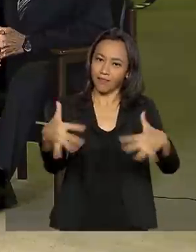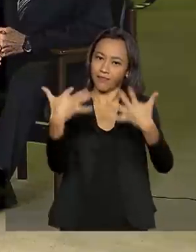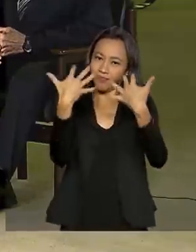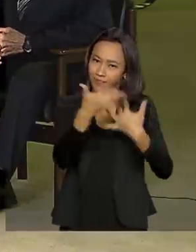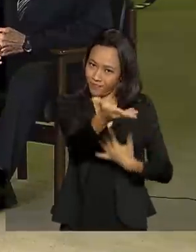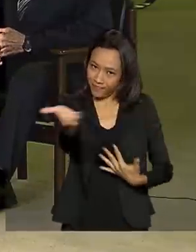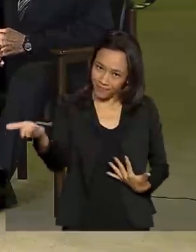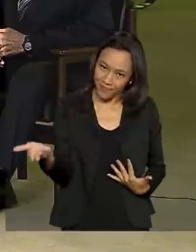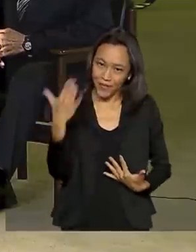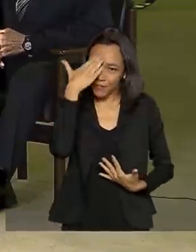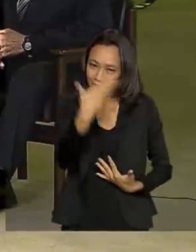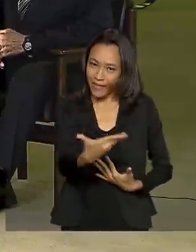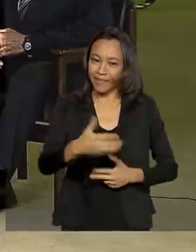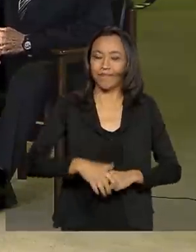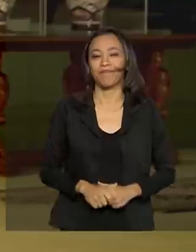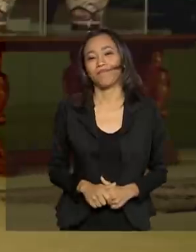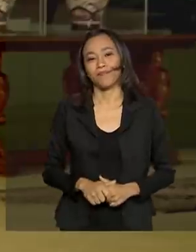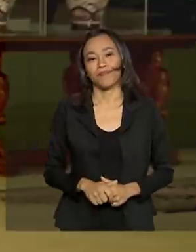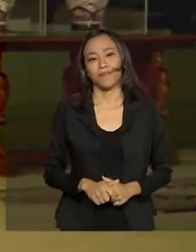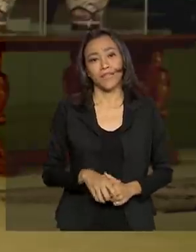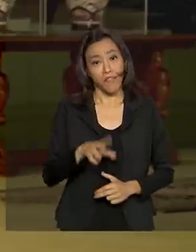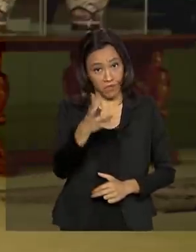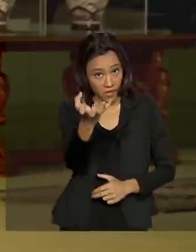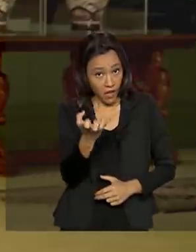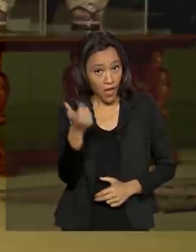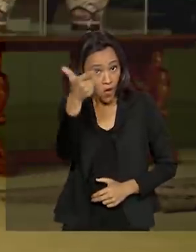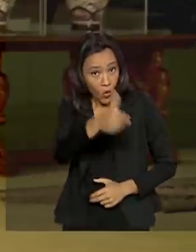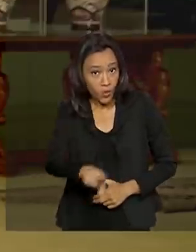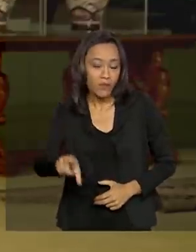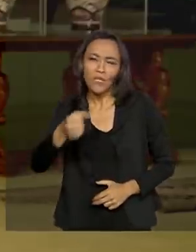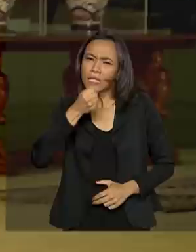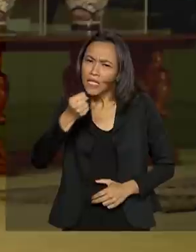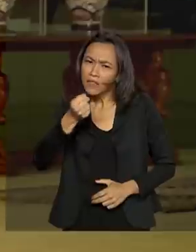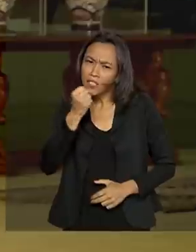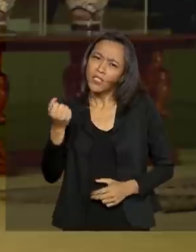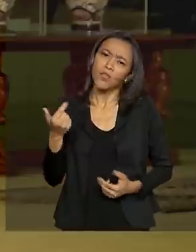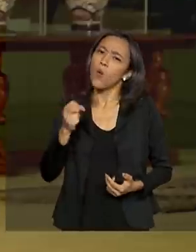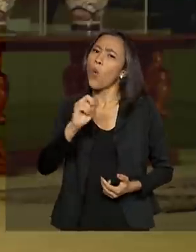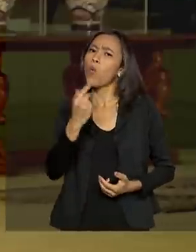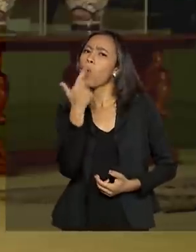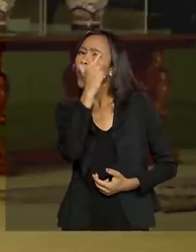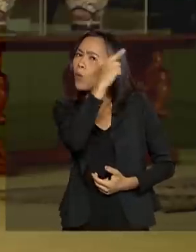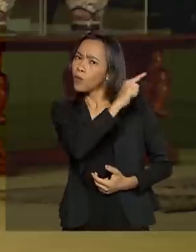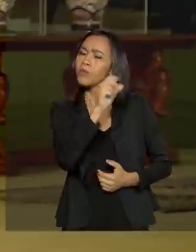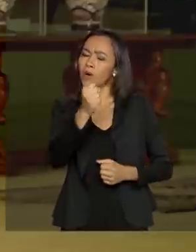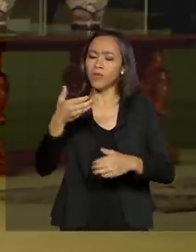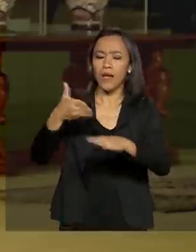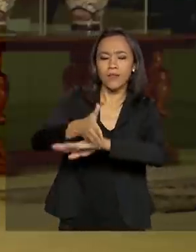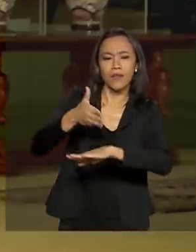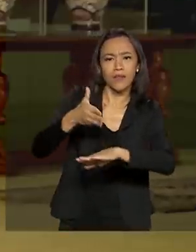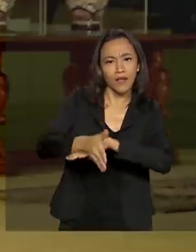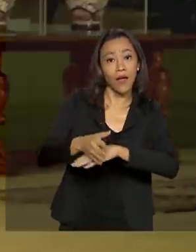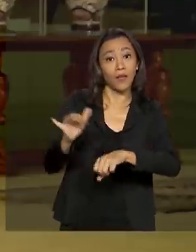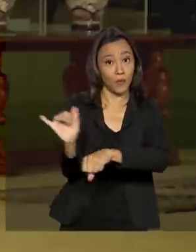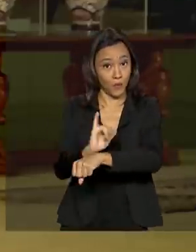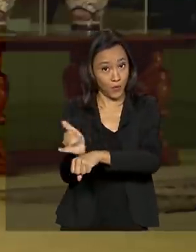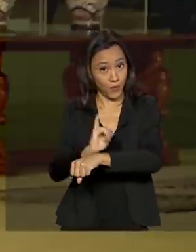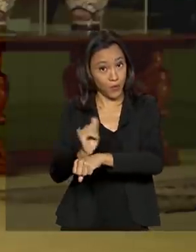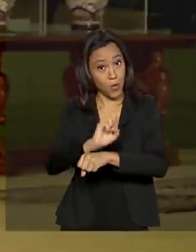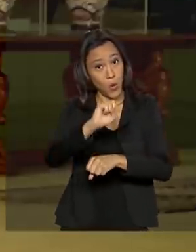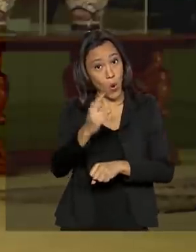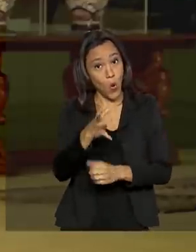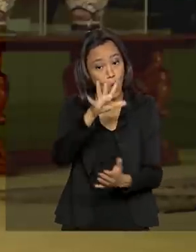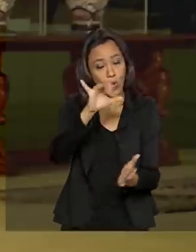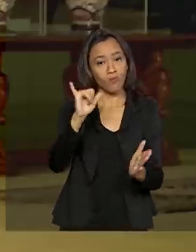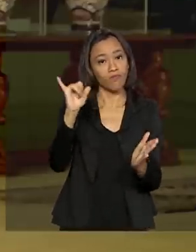amigos e amigas. Muito obrigado. Se você quiser rever essa ou outras entrevistas, acesse o nosso canal no YouTube ou